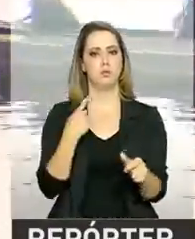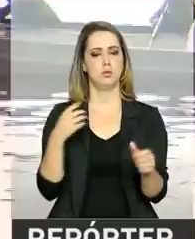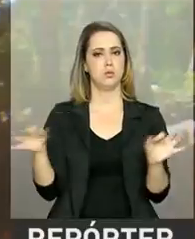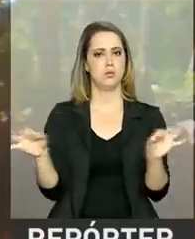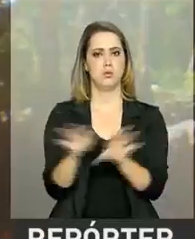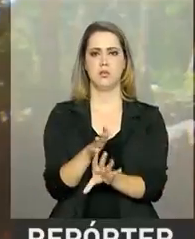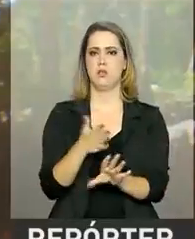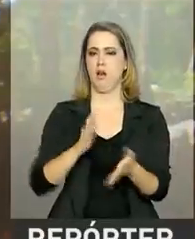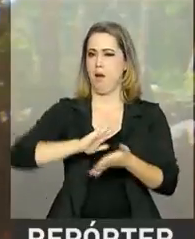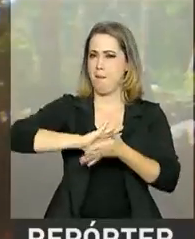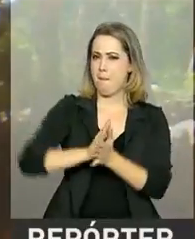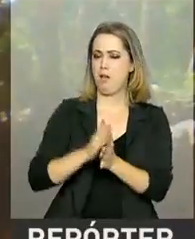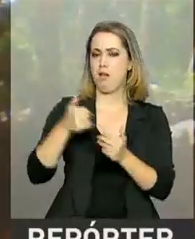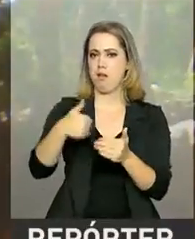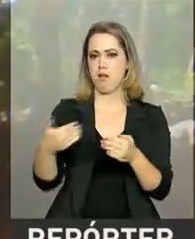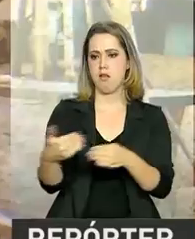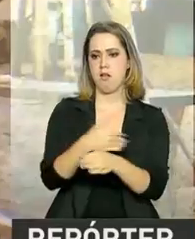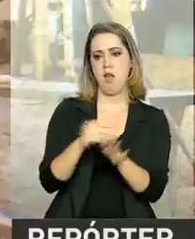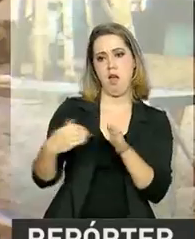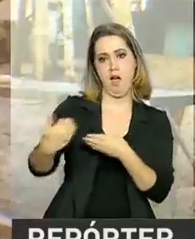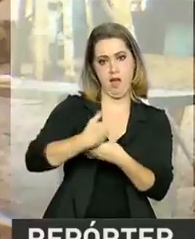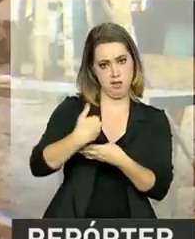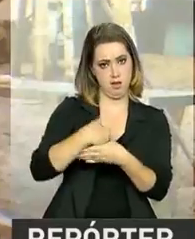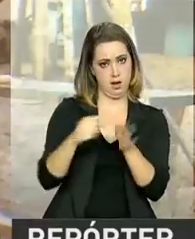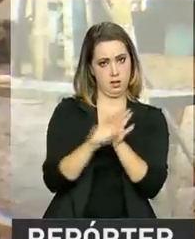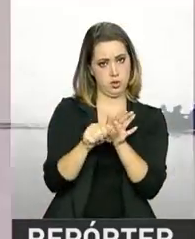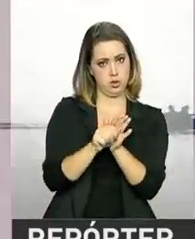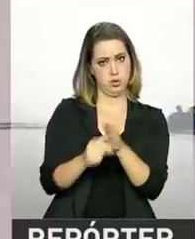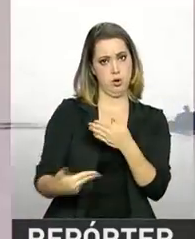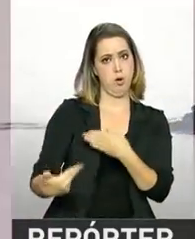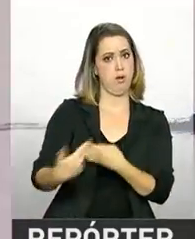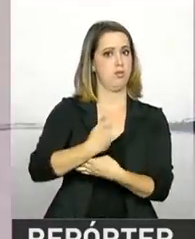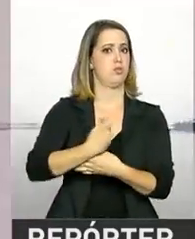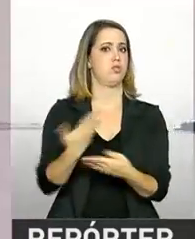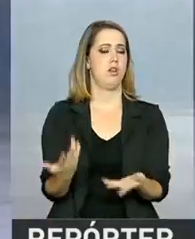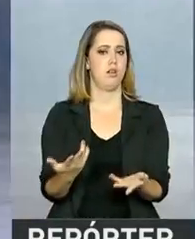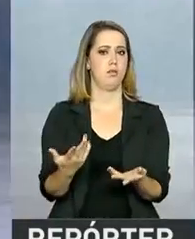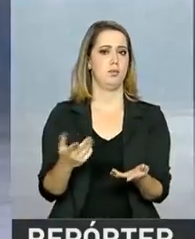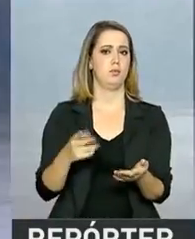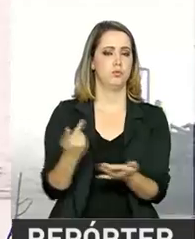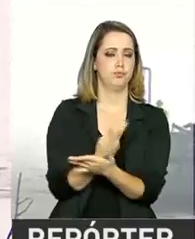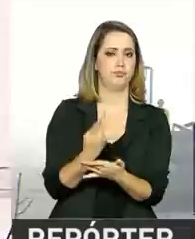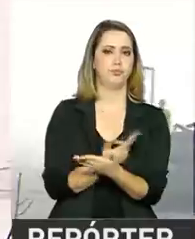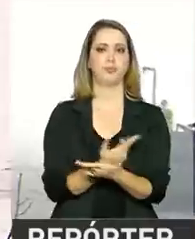aqui no seu início as drogas o contrabando o